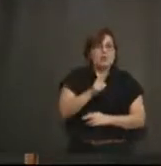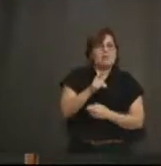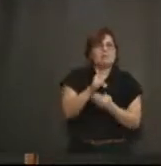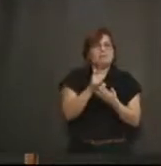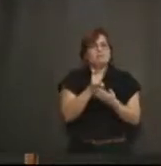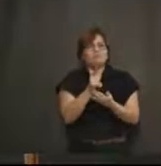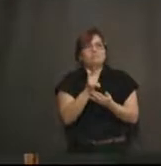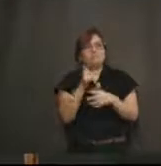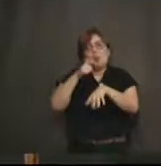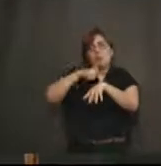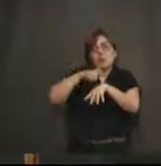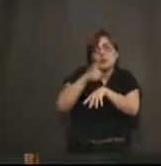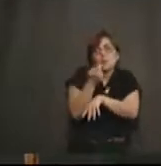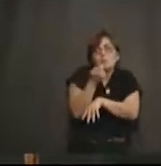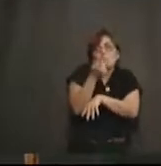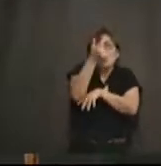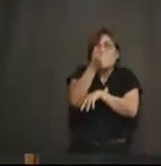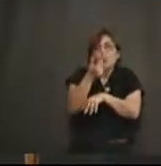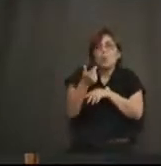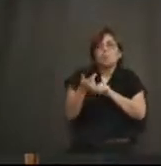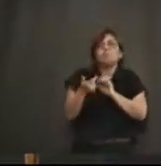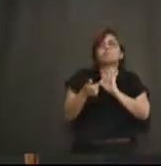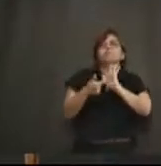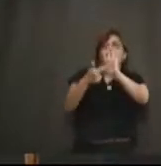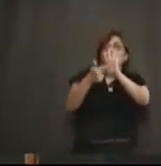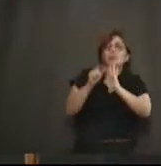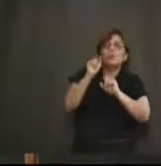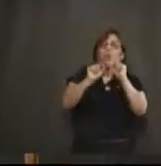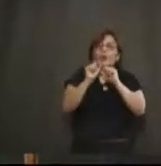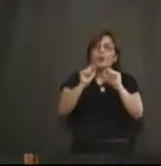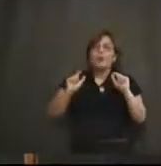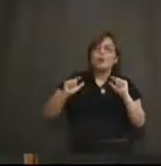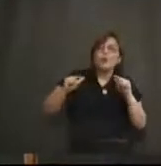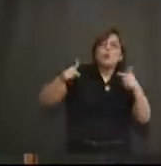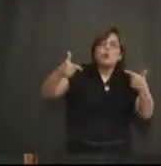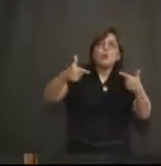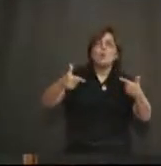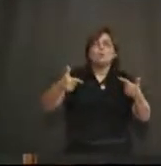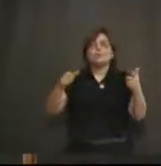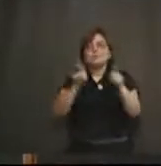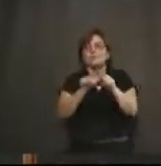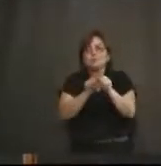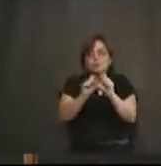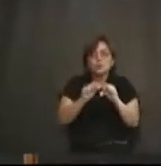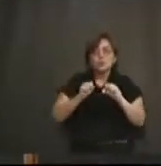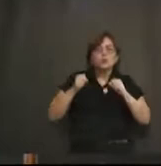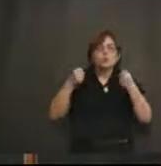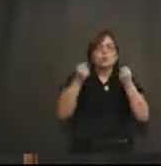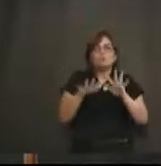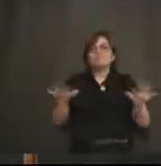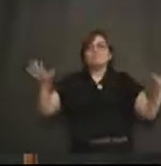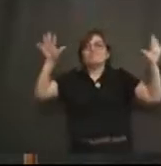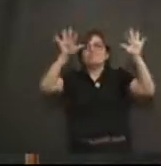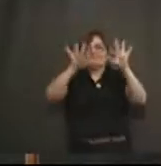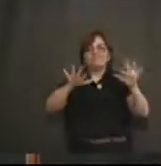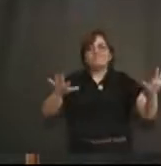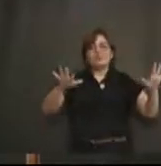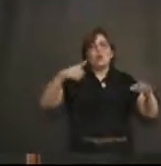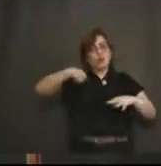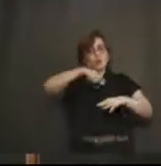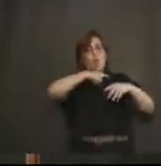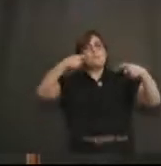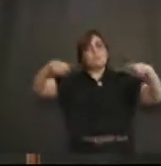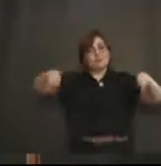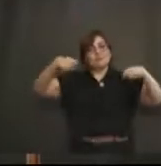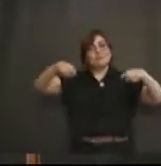uma ideia minimamente palpável da luta, da dedicação e do esforço coletivo que precisou ser levado a